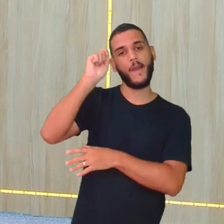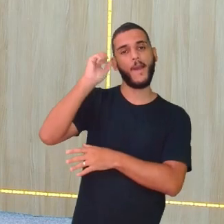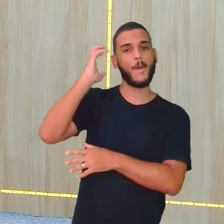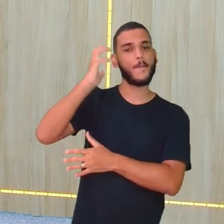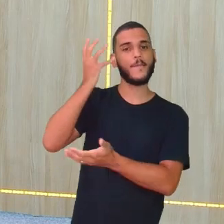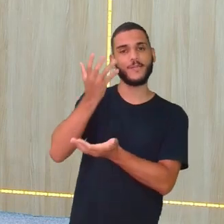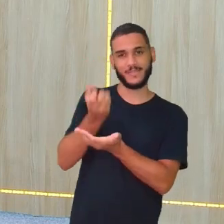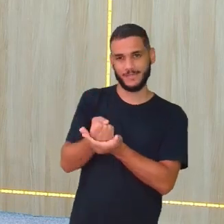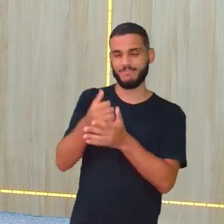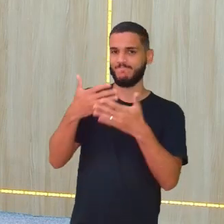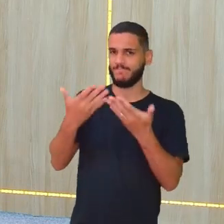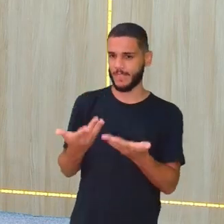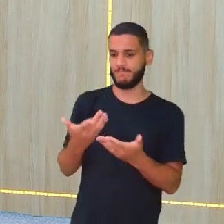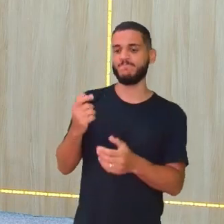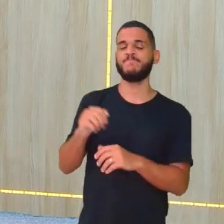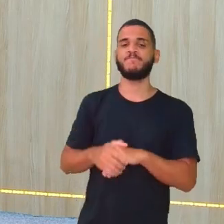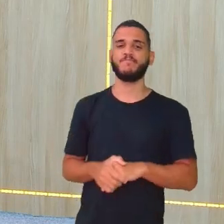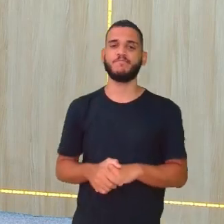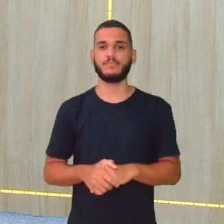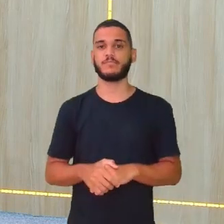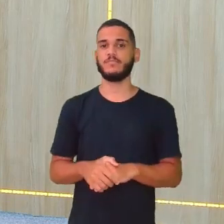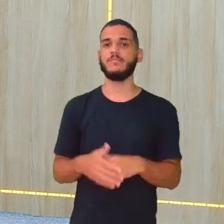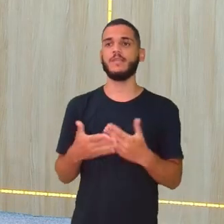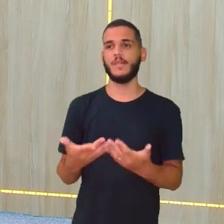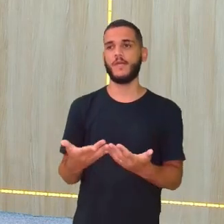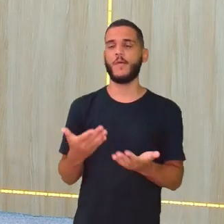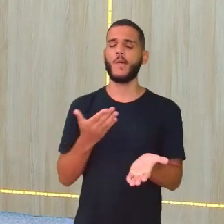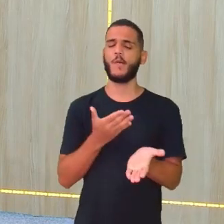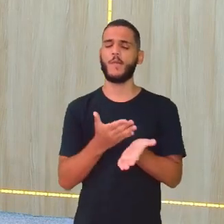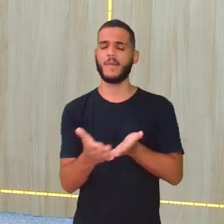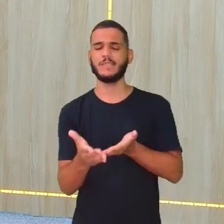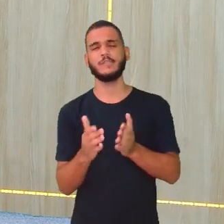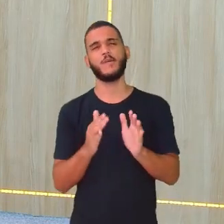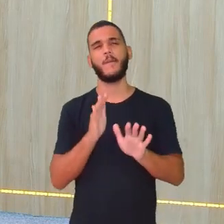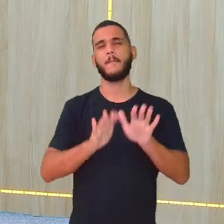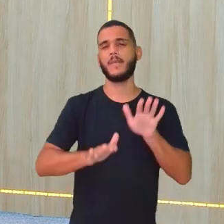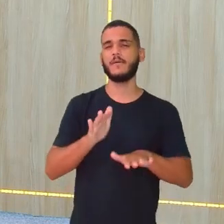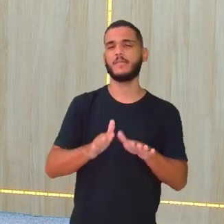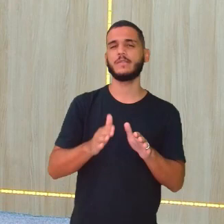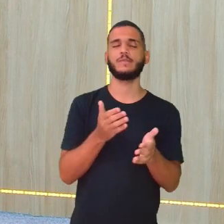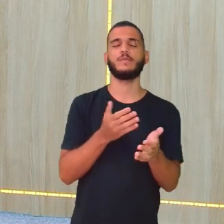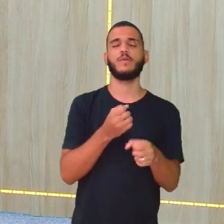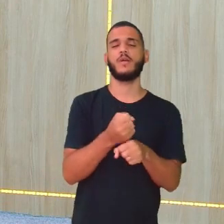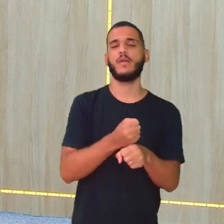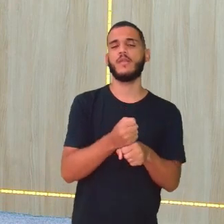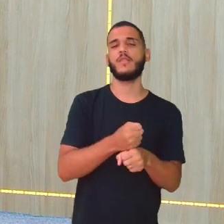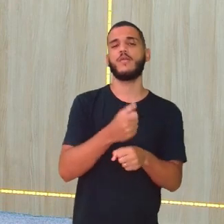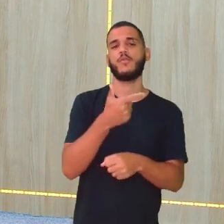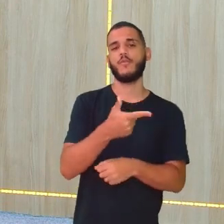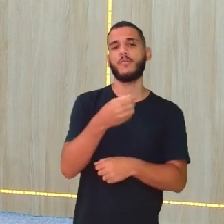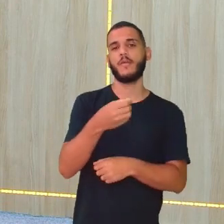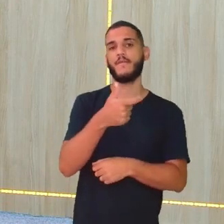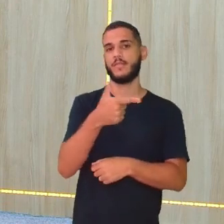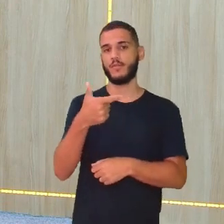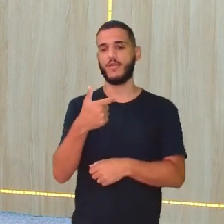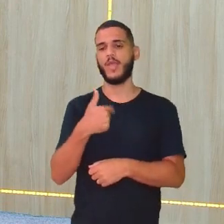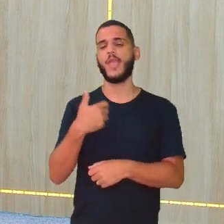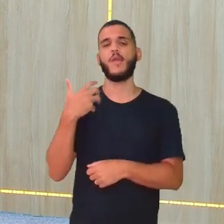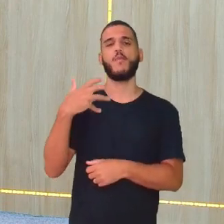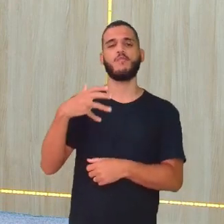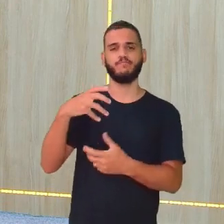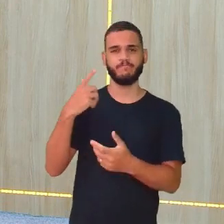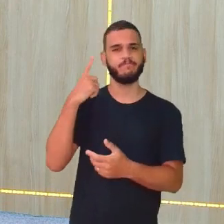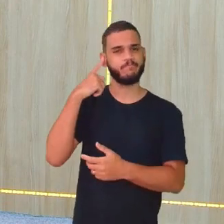O Sertão Sem Nó começou, na verdade, aqui na metade de 2022. Eu já sou um ouvinte de